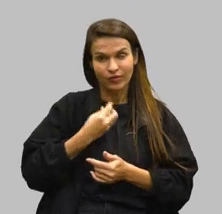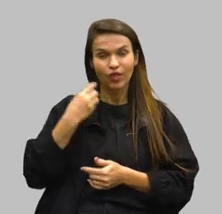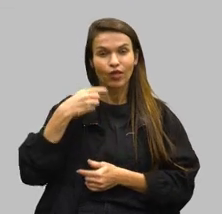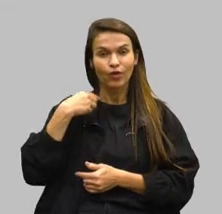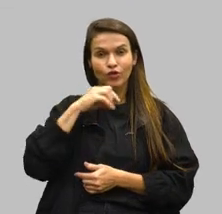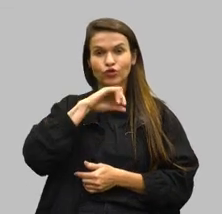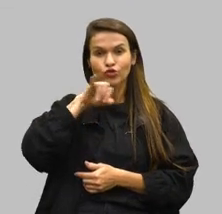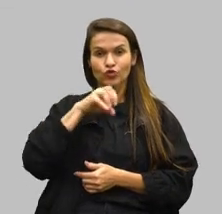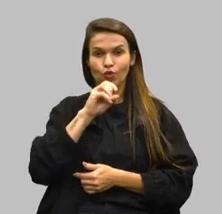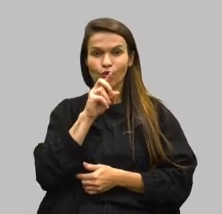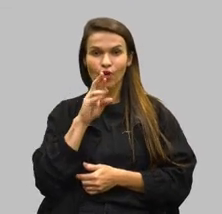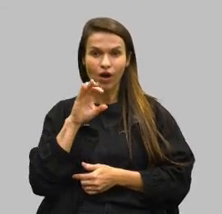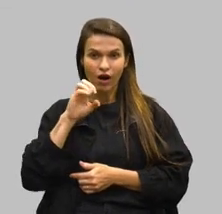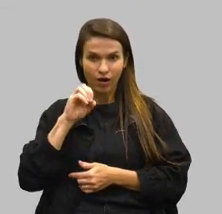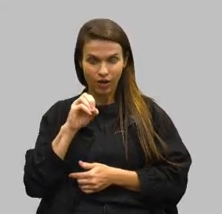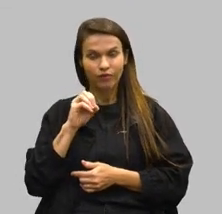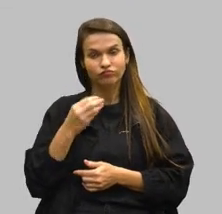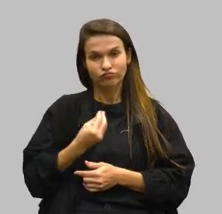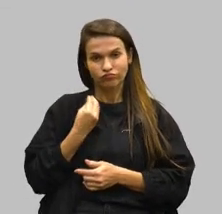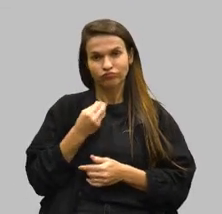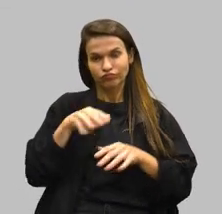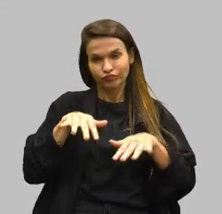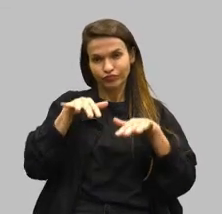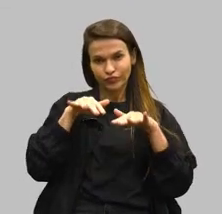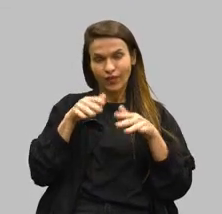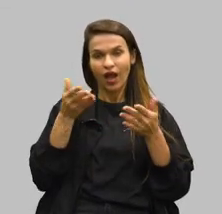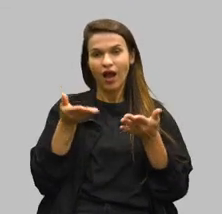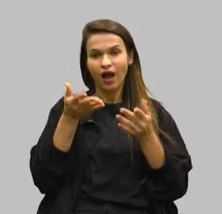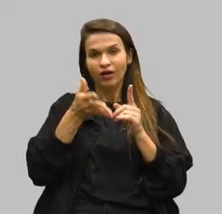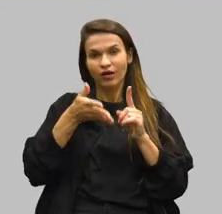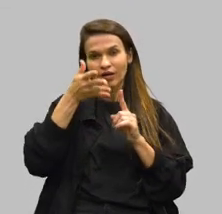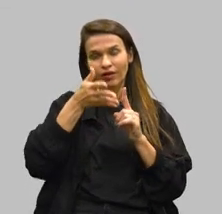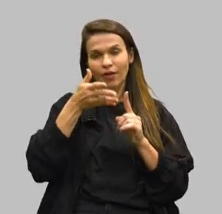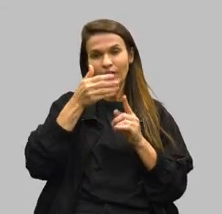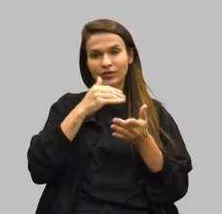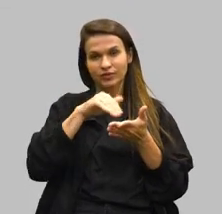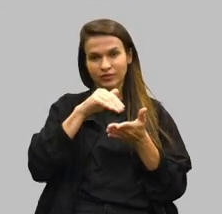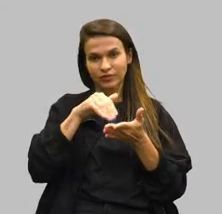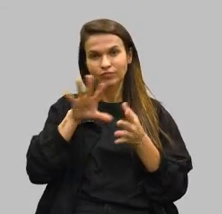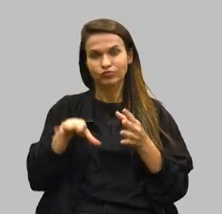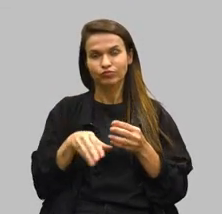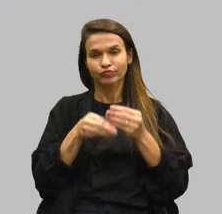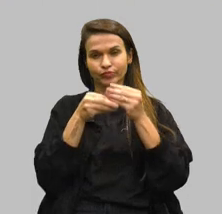Júnior também conosco aqui nesta audiência e passo a palavra à secretária para as considerações